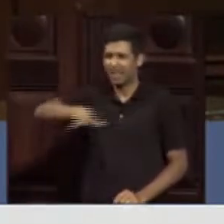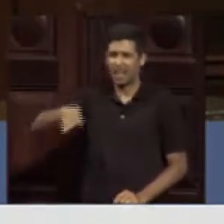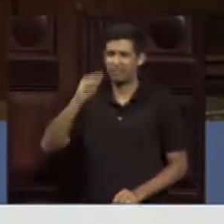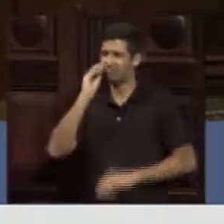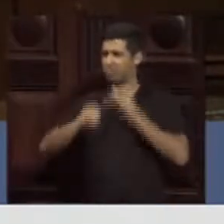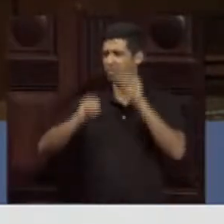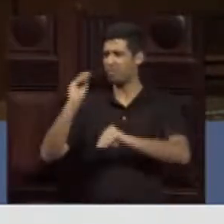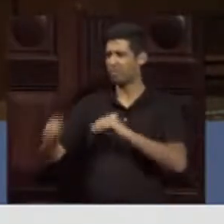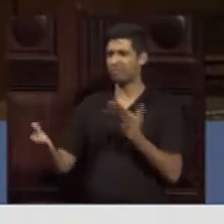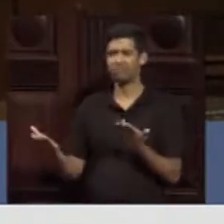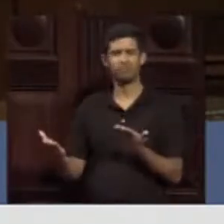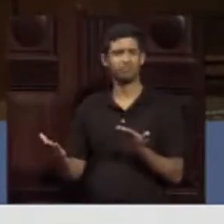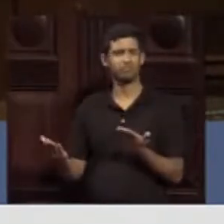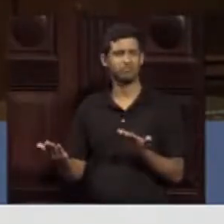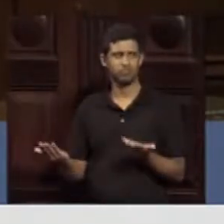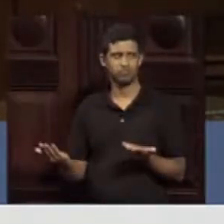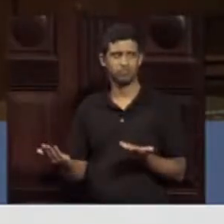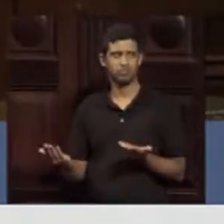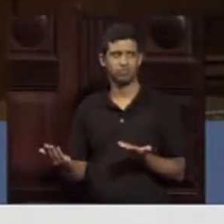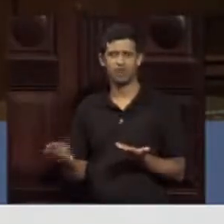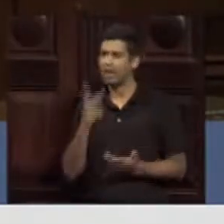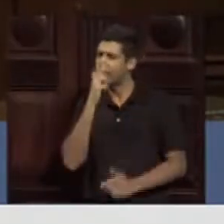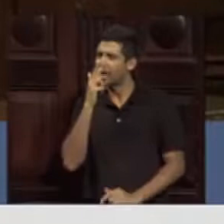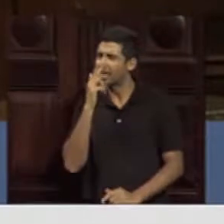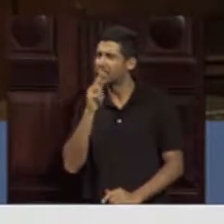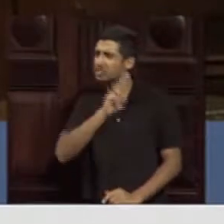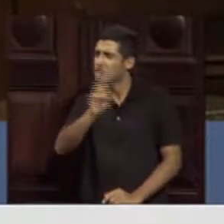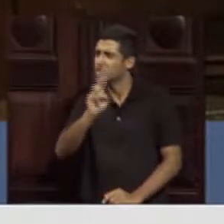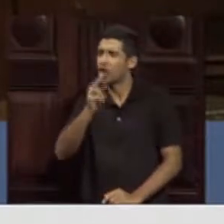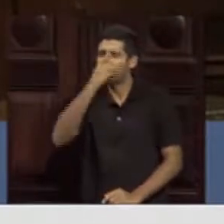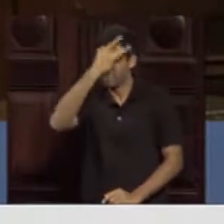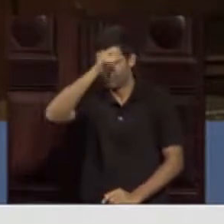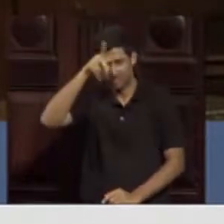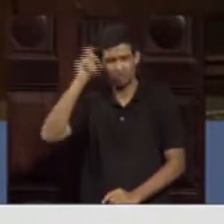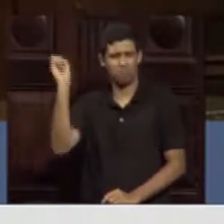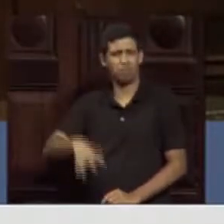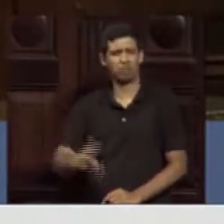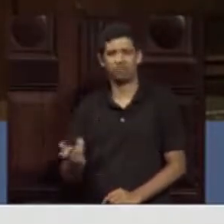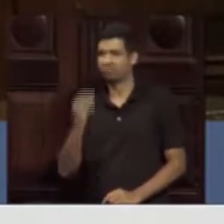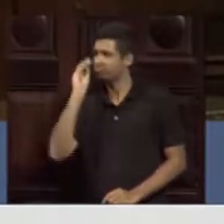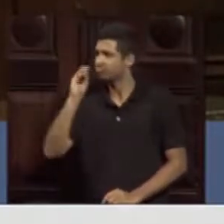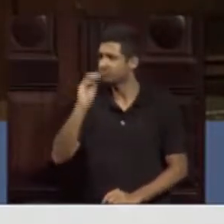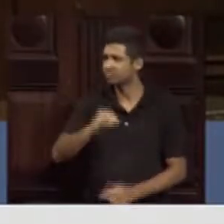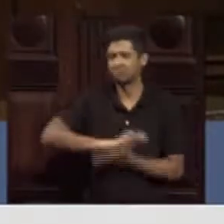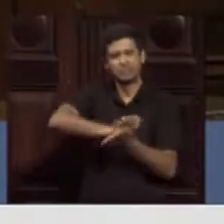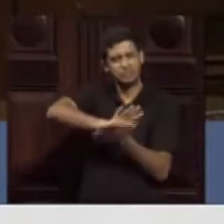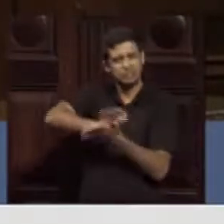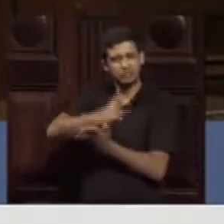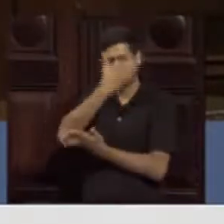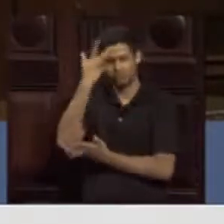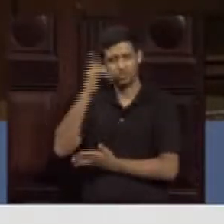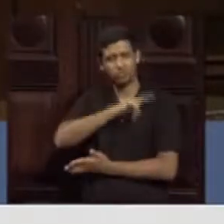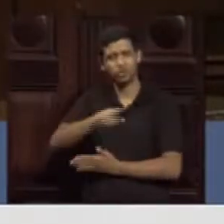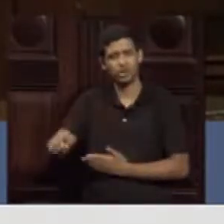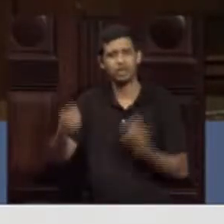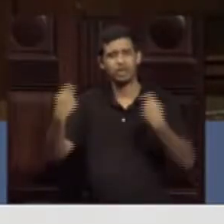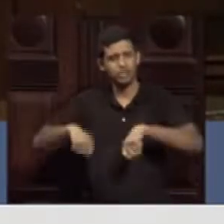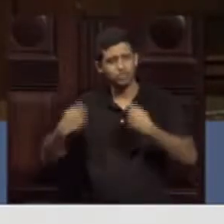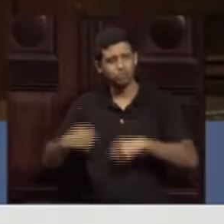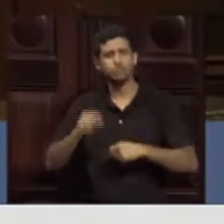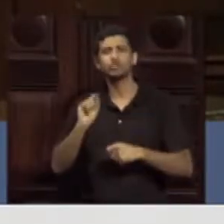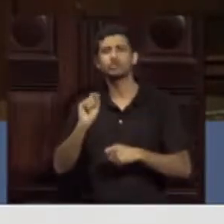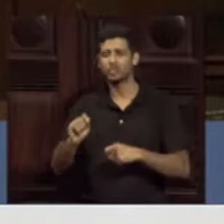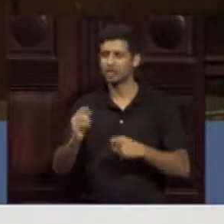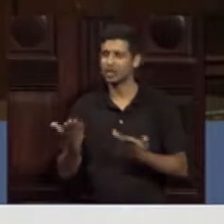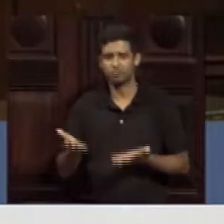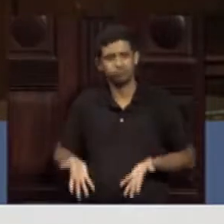brigam em público, que jogam na lama o bom nome da prefeitura, que humilham aqueles que deveriam estar sendo